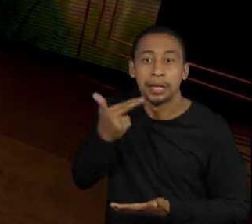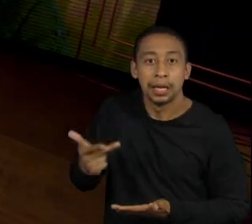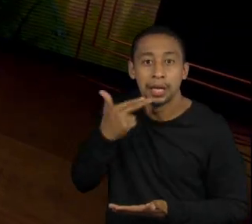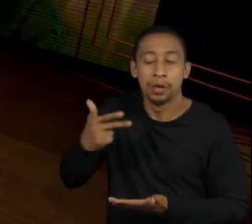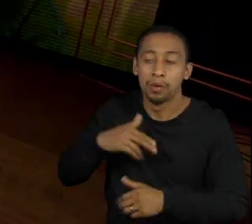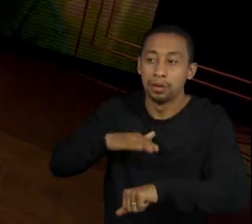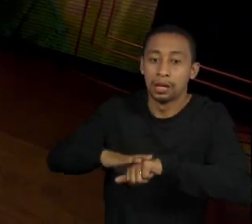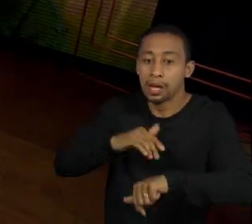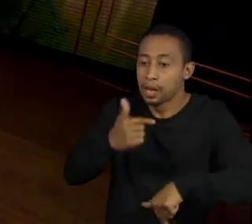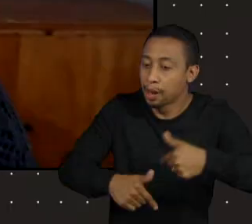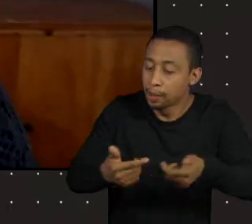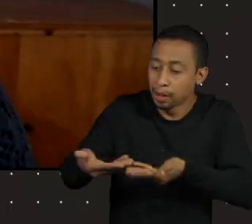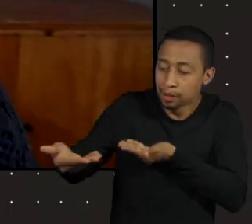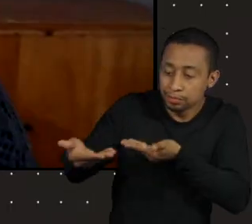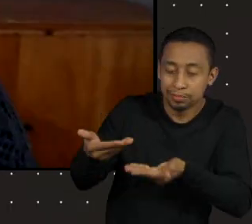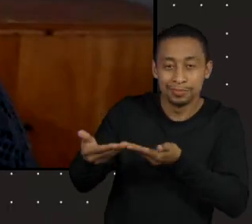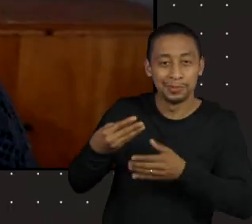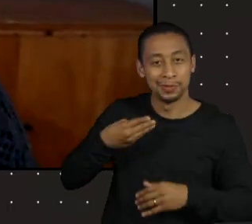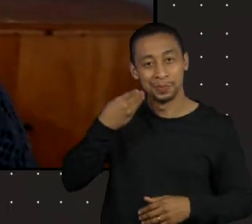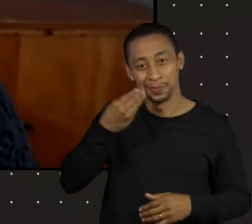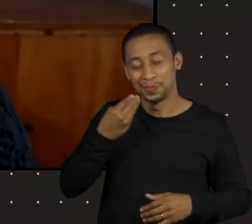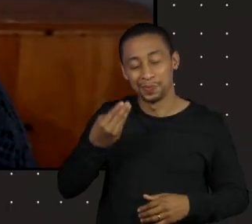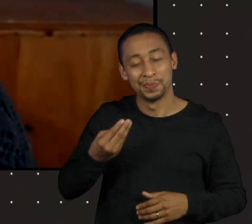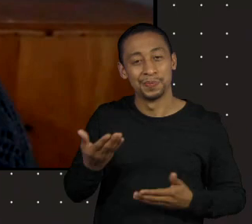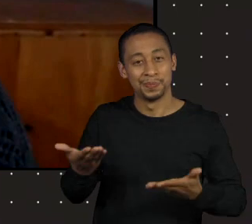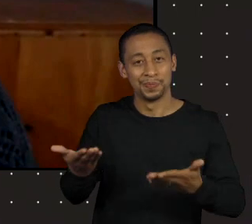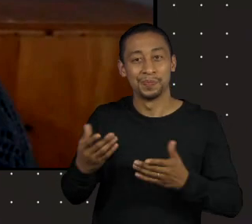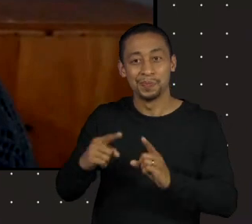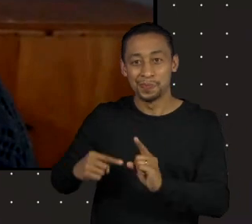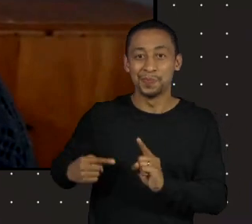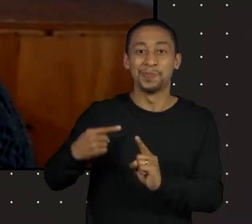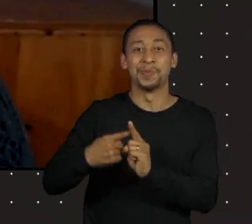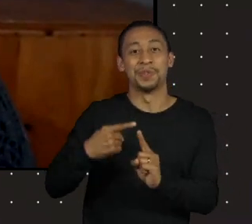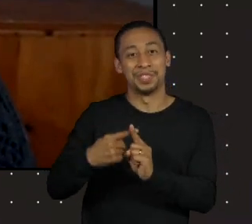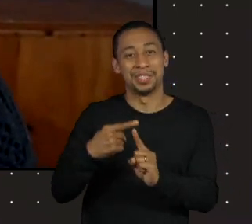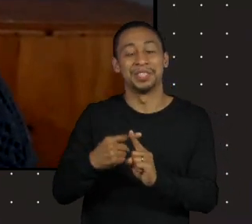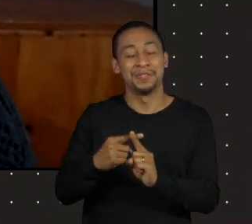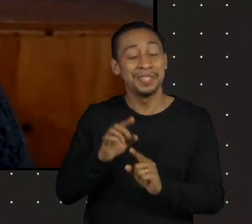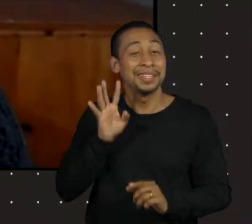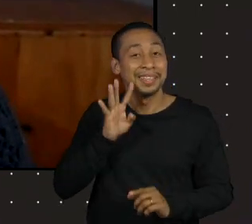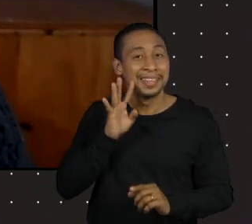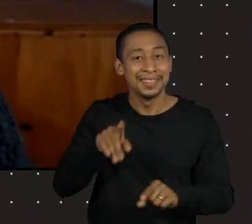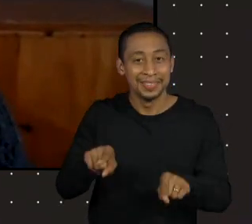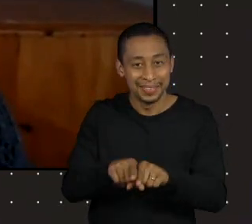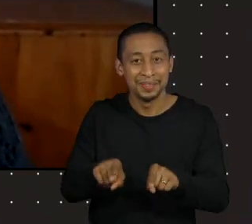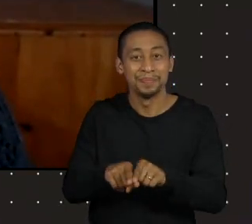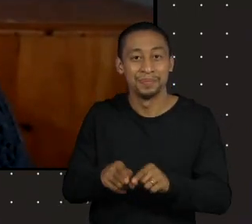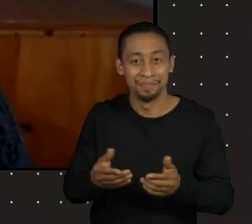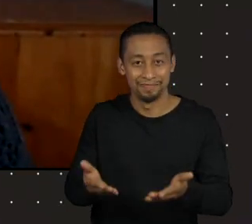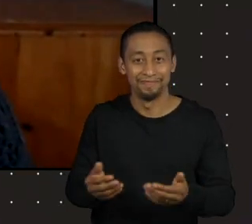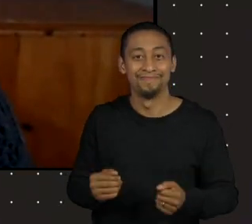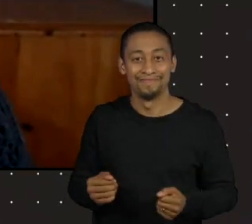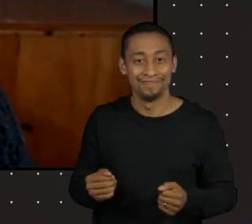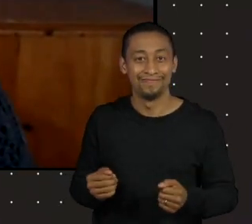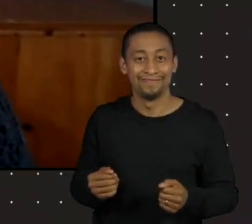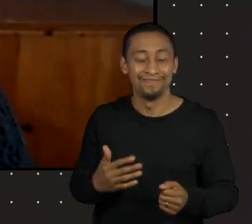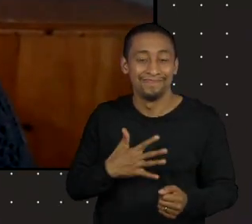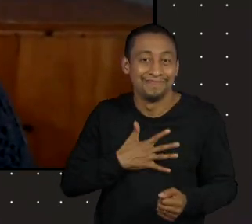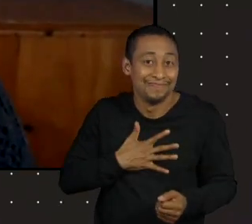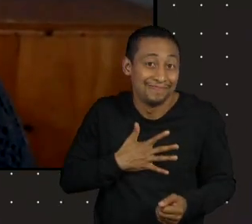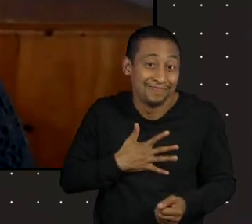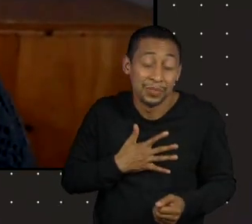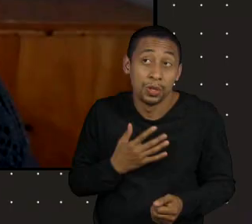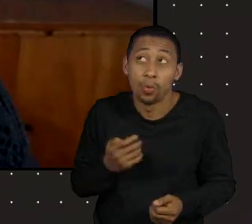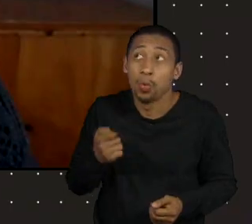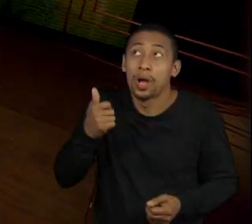seu trabalho. Foi uma experiência muito, muito positiva também e divertida. Para mim foi divertidíssimo morar. Fiquei acho que quase